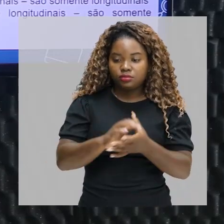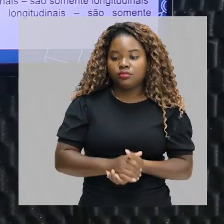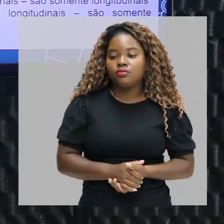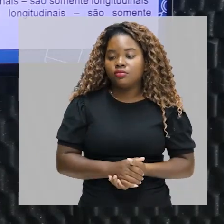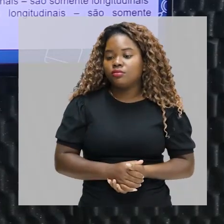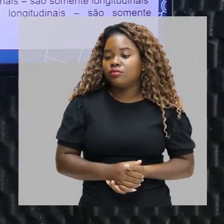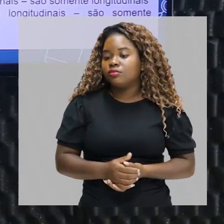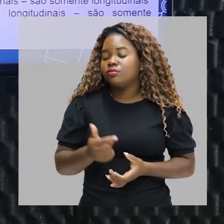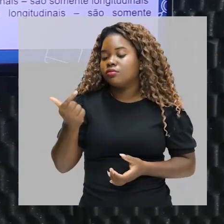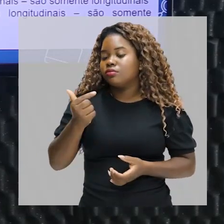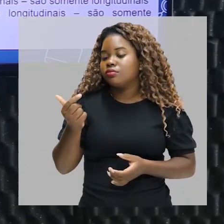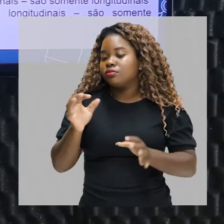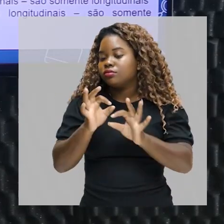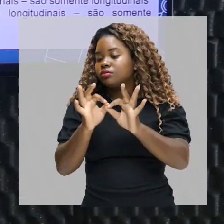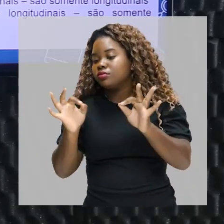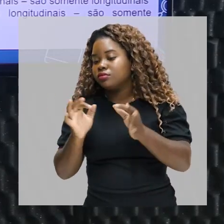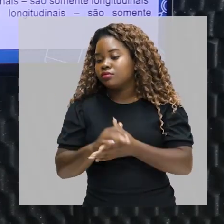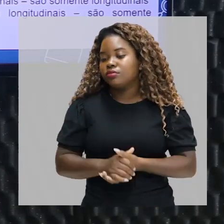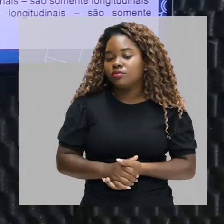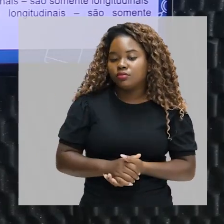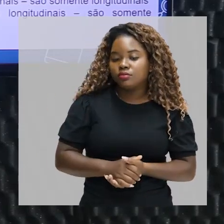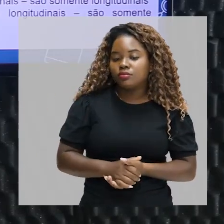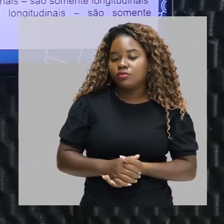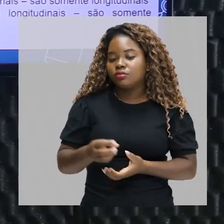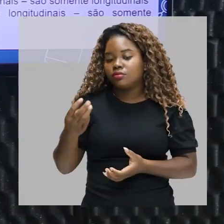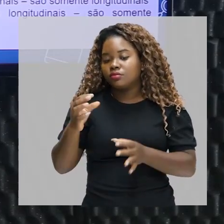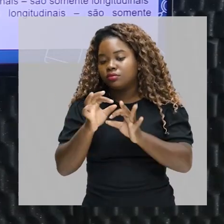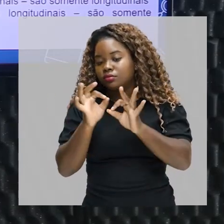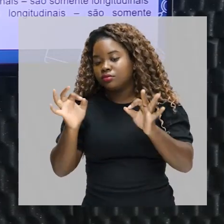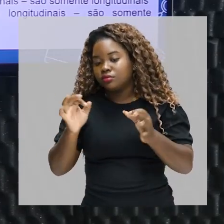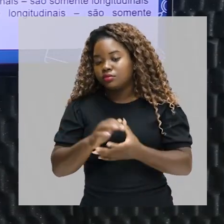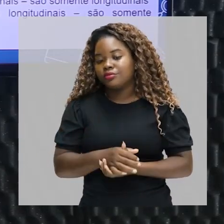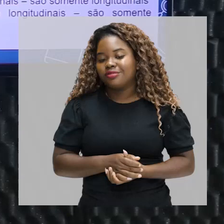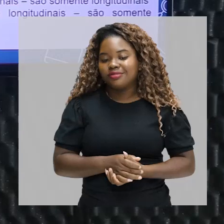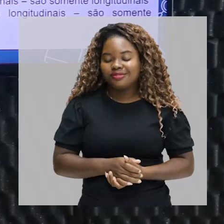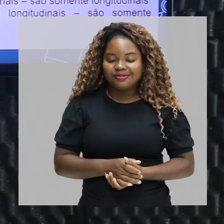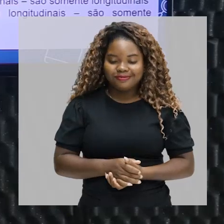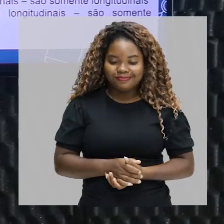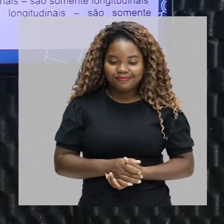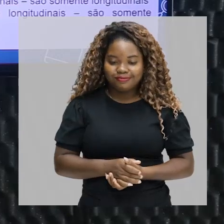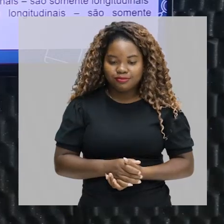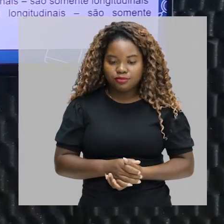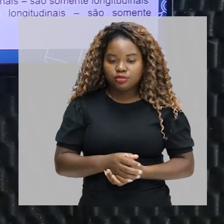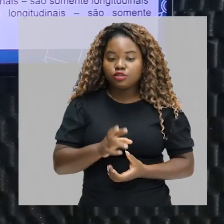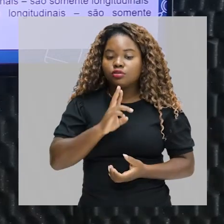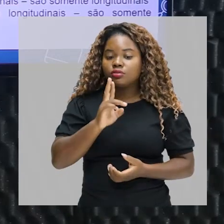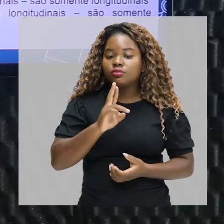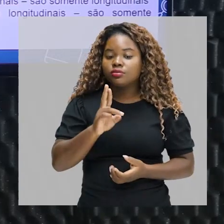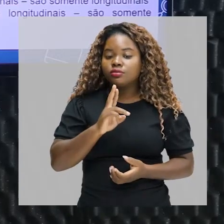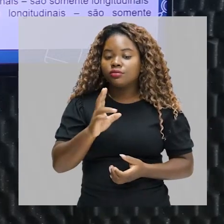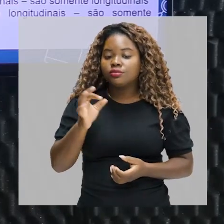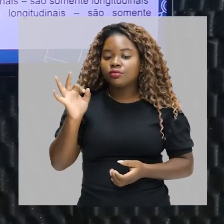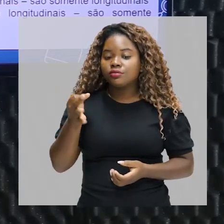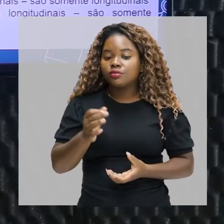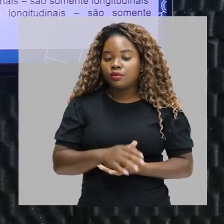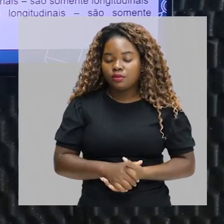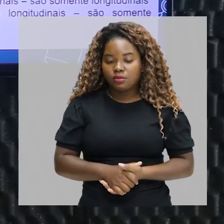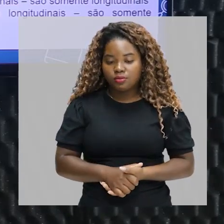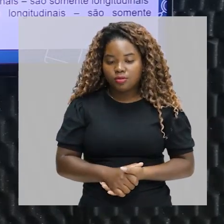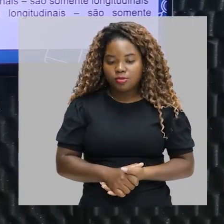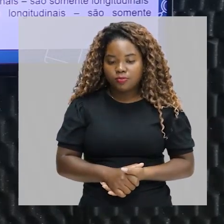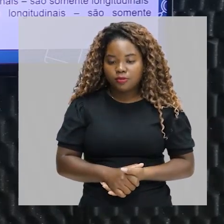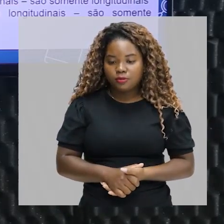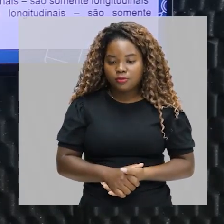longitudinais, não podem ser transversais e são somente transversais e por aí vai, ok? Então vamos ver qual é a alternativa dentre